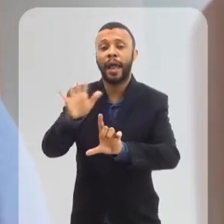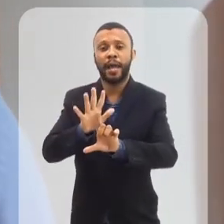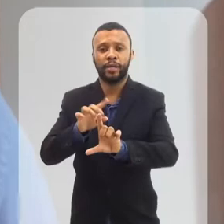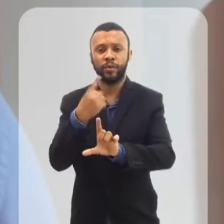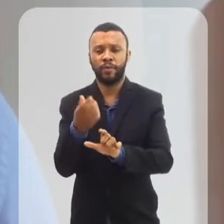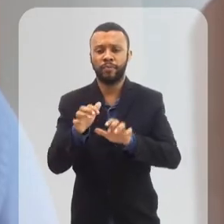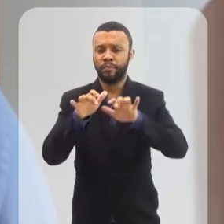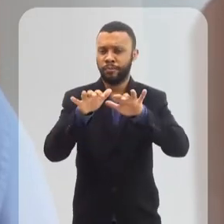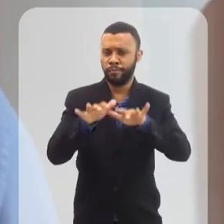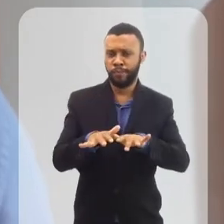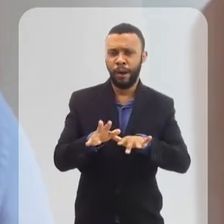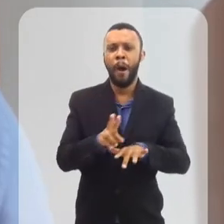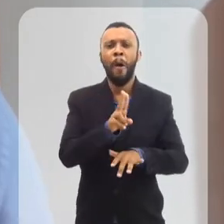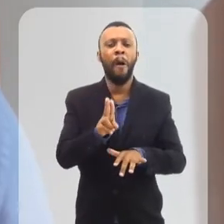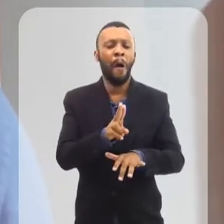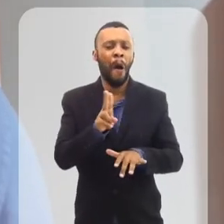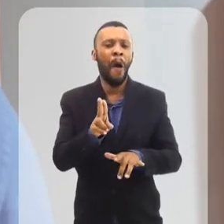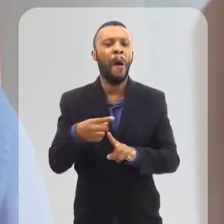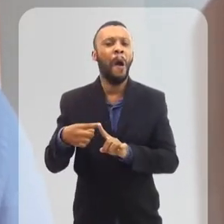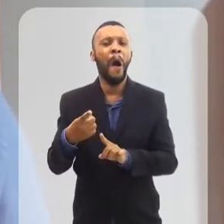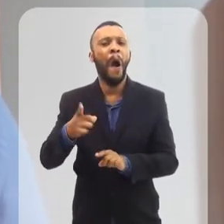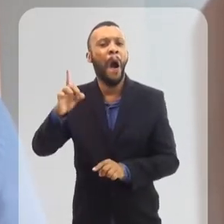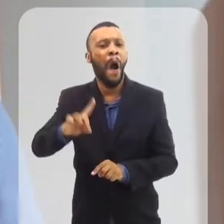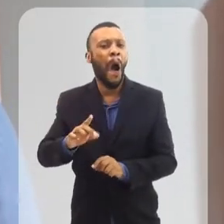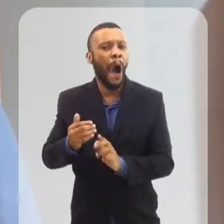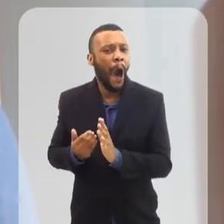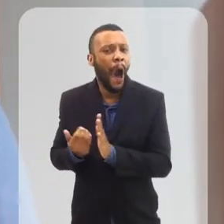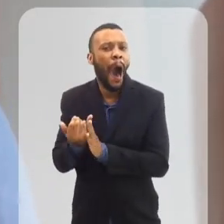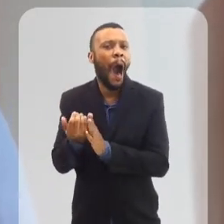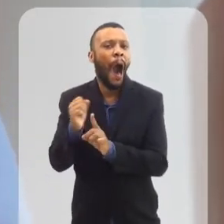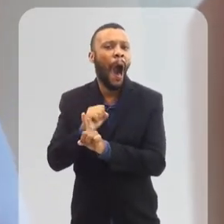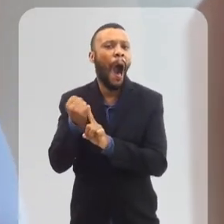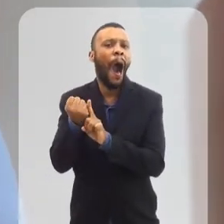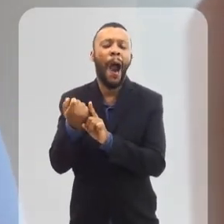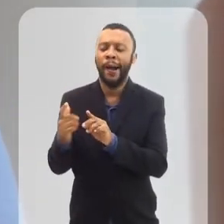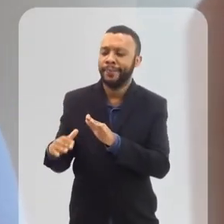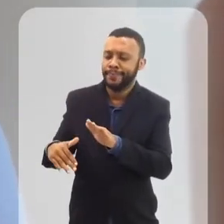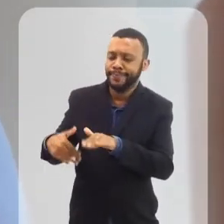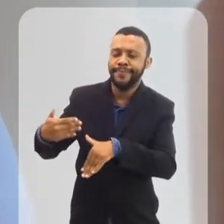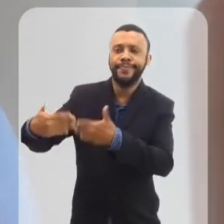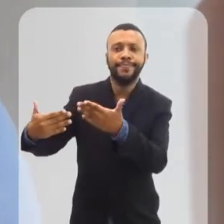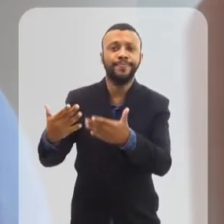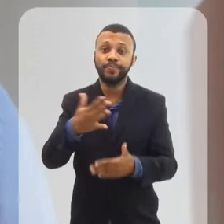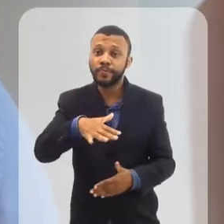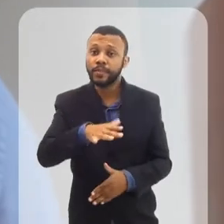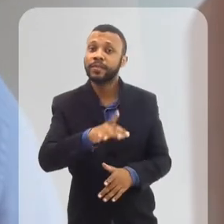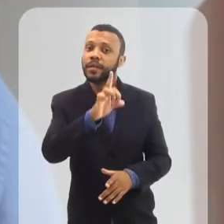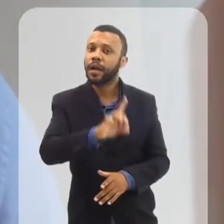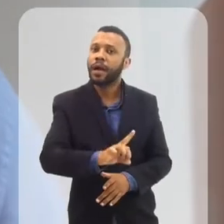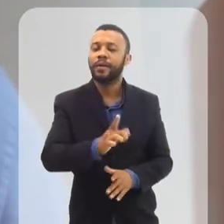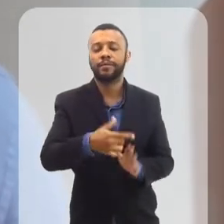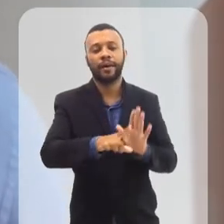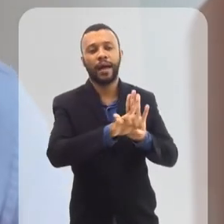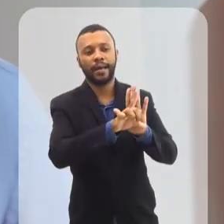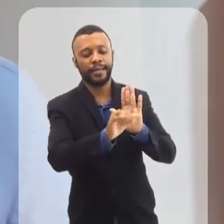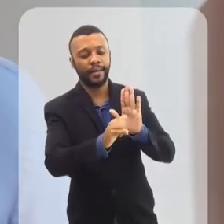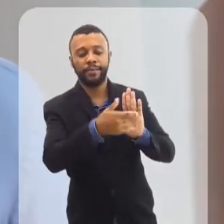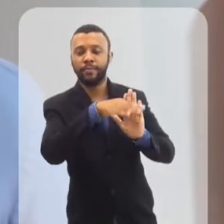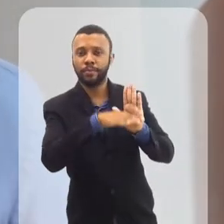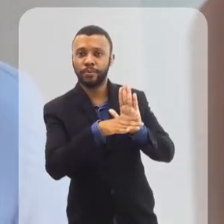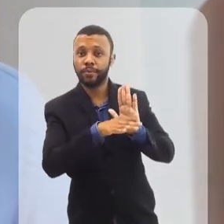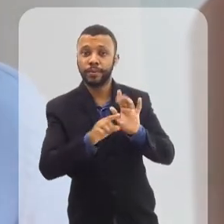onde nós vamos estar. Porque o direito nasce assim, a sociedade evolui e o direito, as legislações